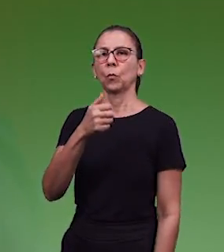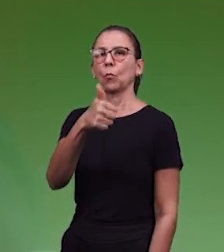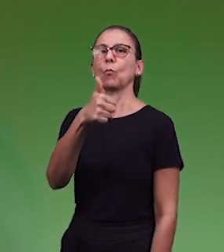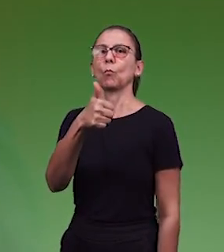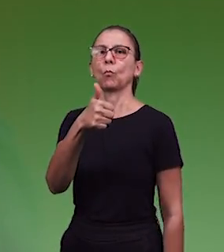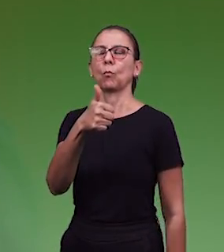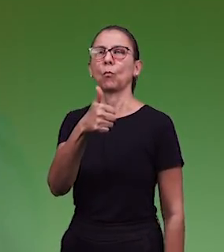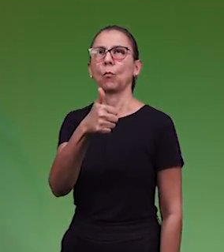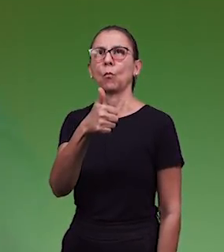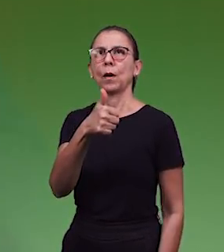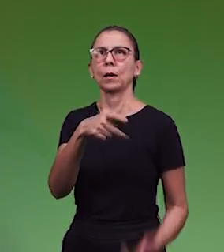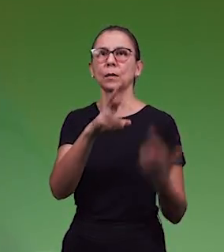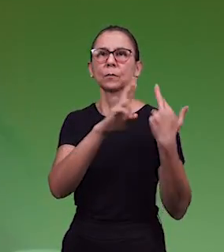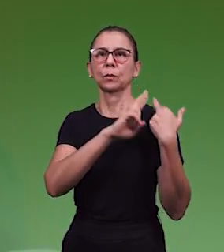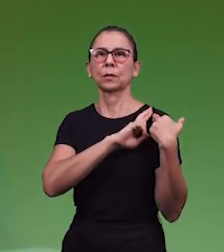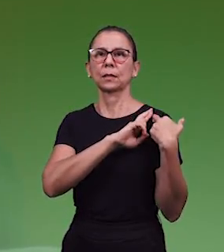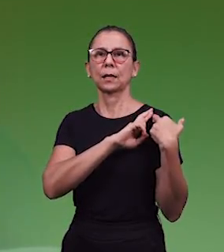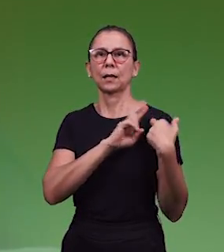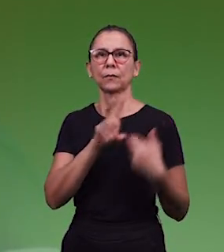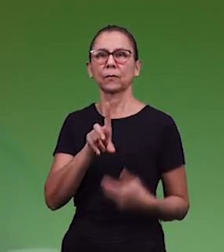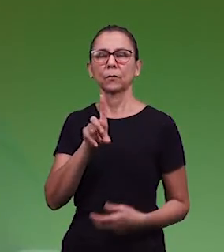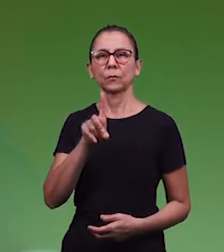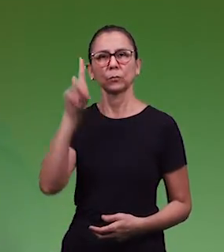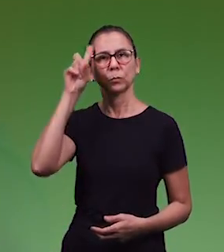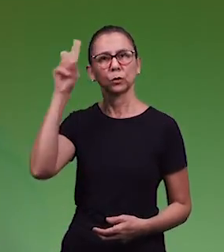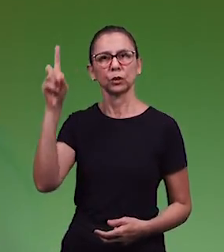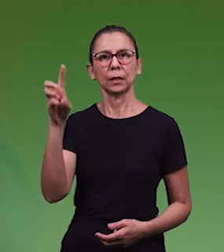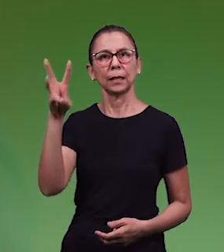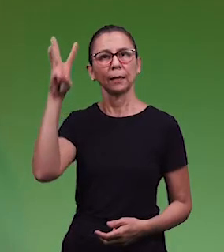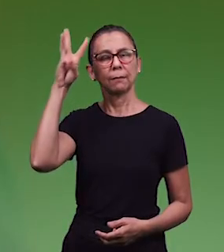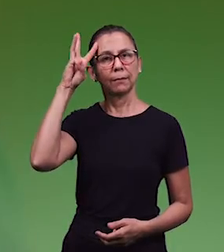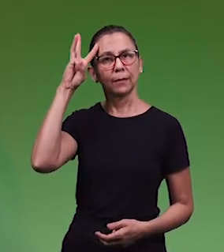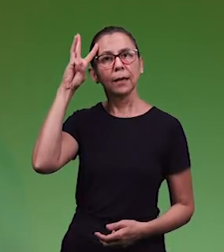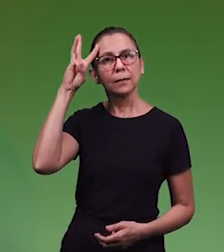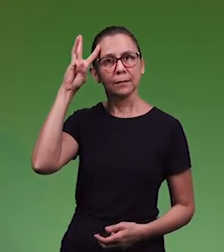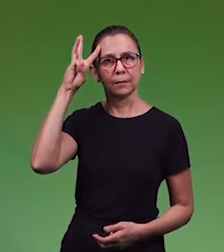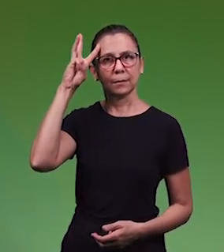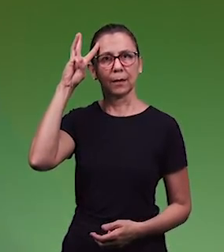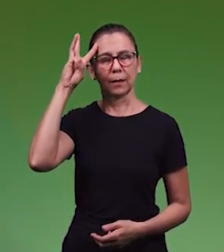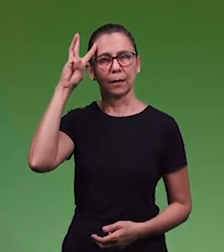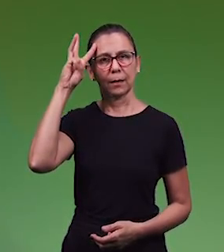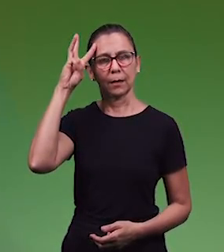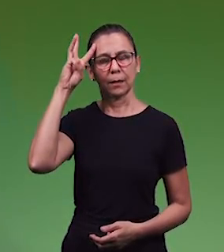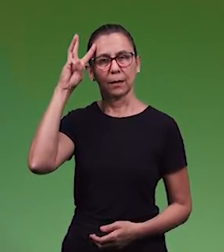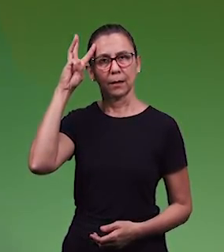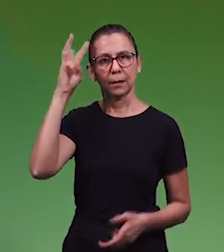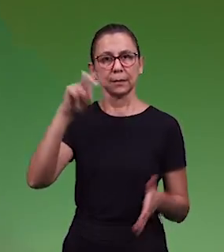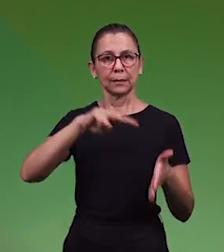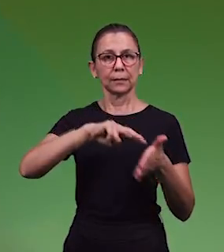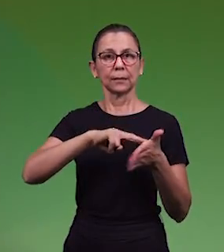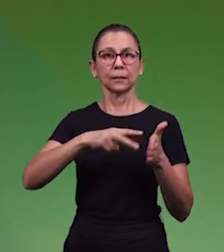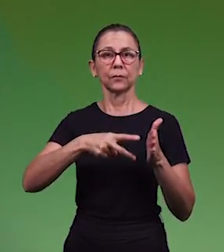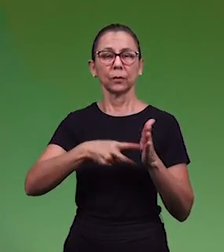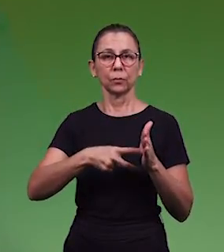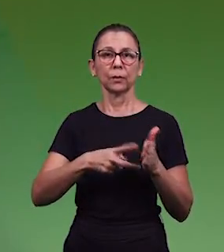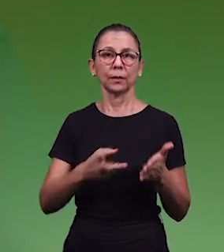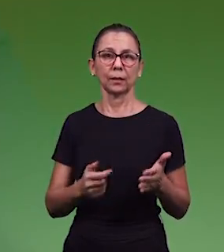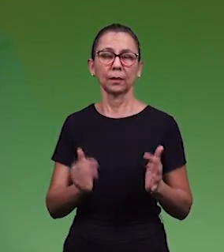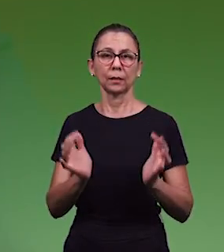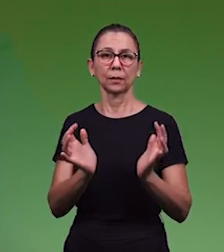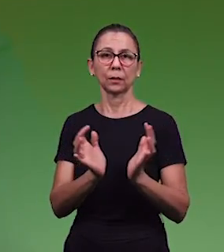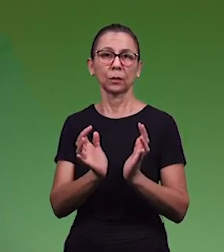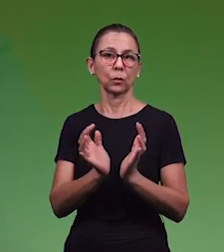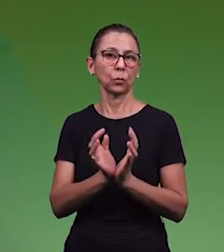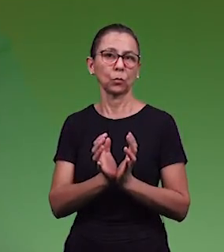e terça-feira. É o dia dele hoje. O que significa isso? Que o grupo dele vai estar à frente. E